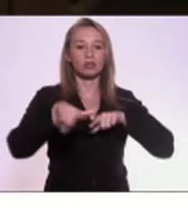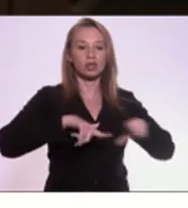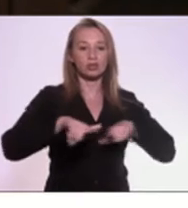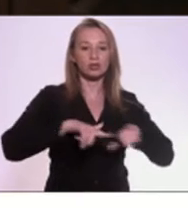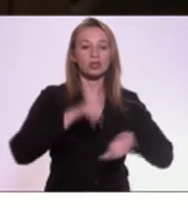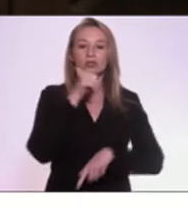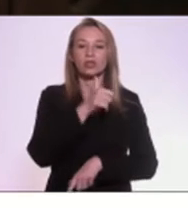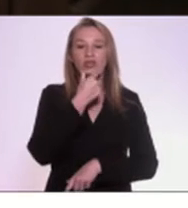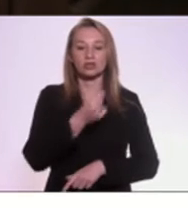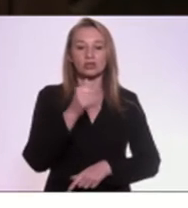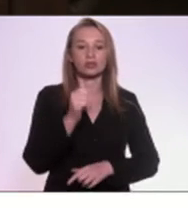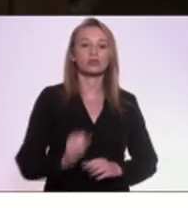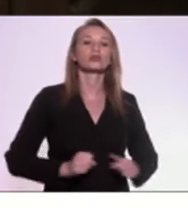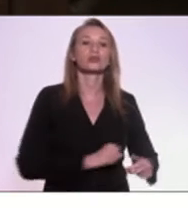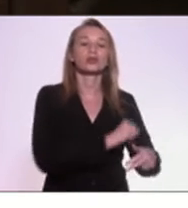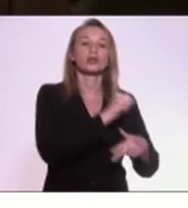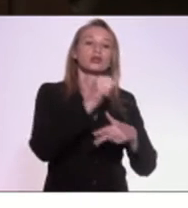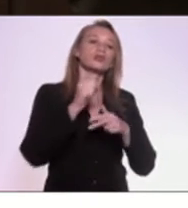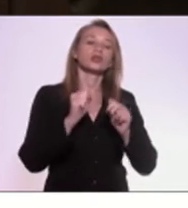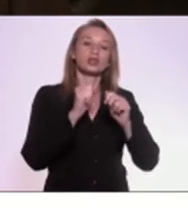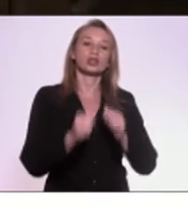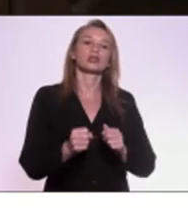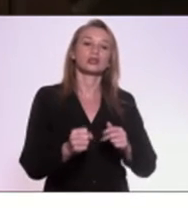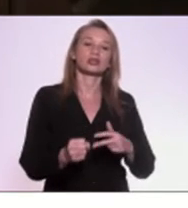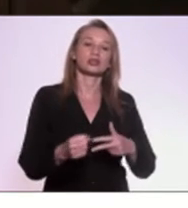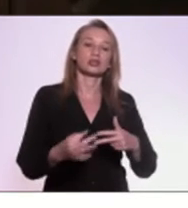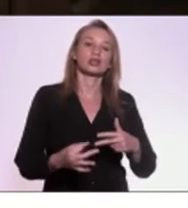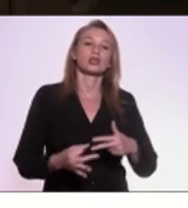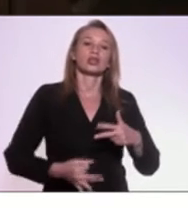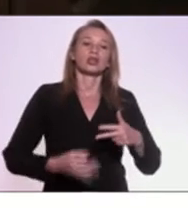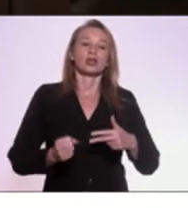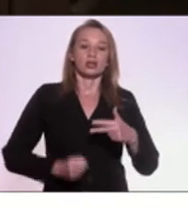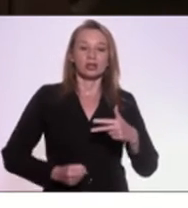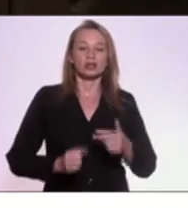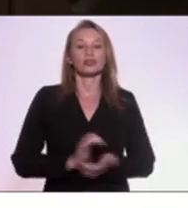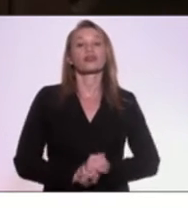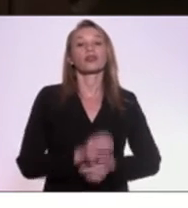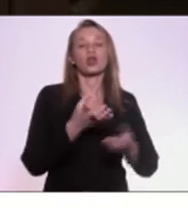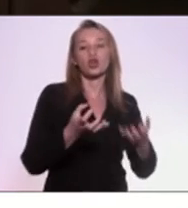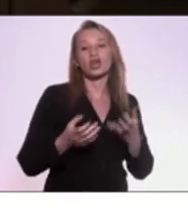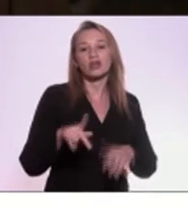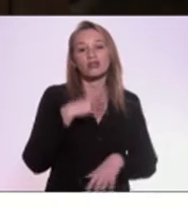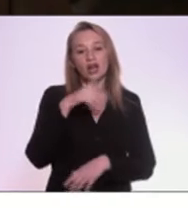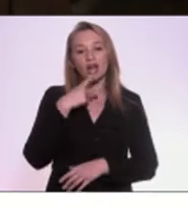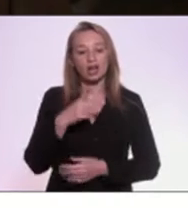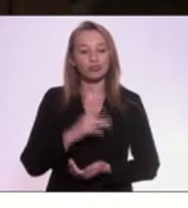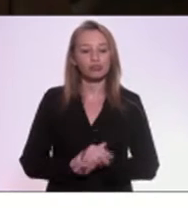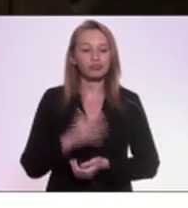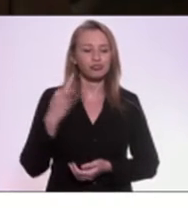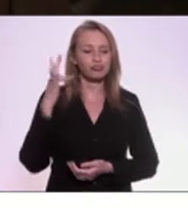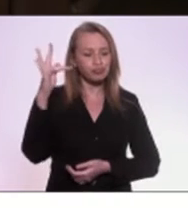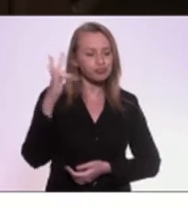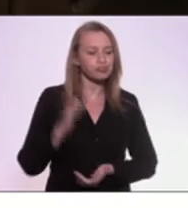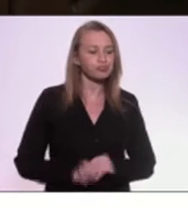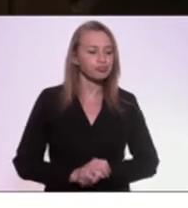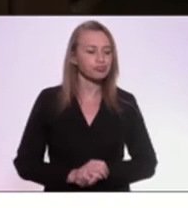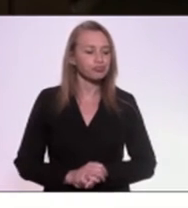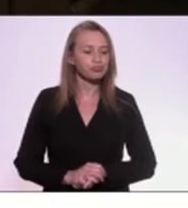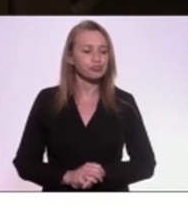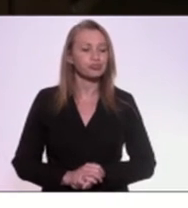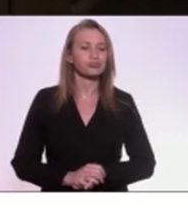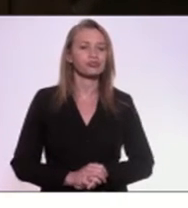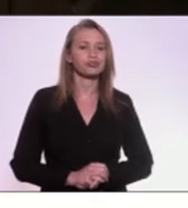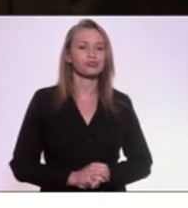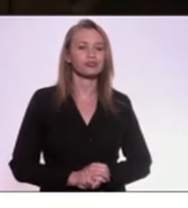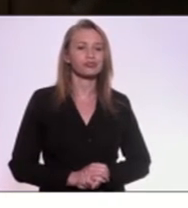e trabalhadores do Poder Legislativo. Deputada Renata Souza, eu quero fazer aqui uma breve manifestação, diferentemente do que